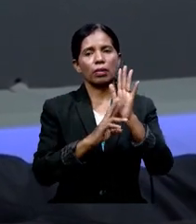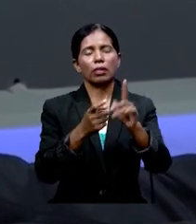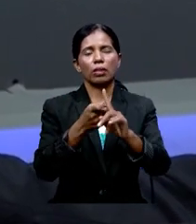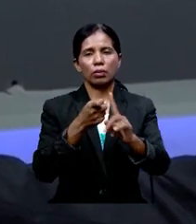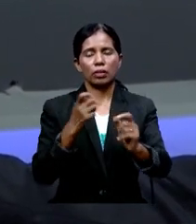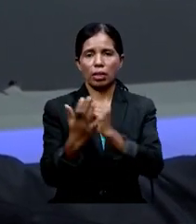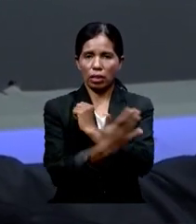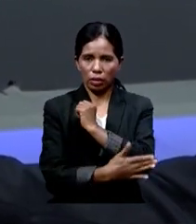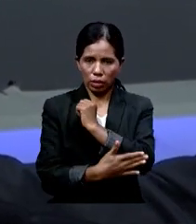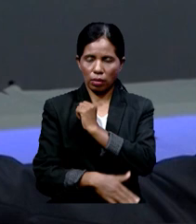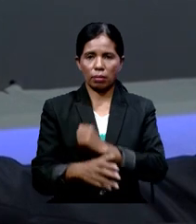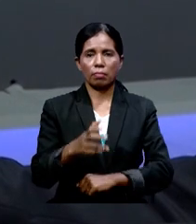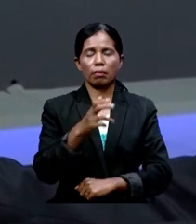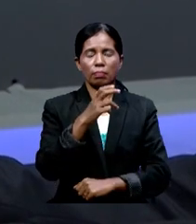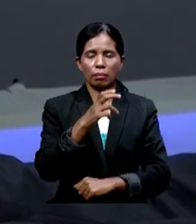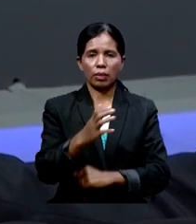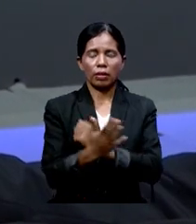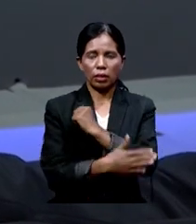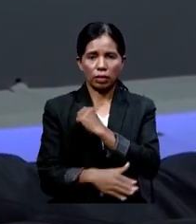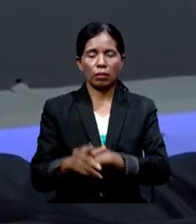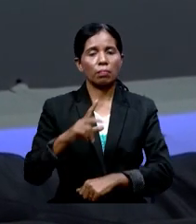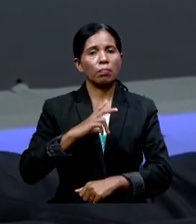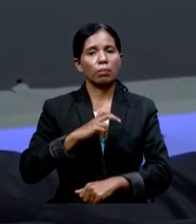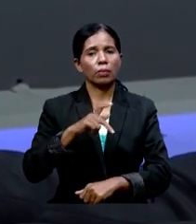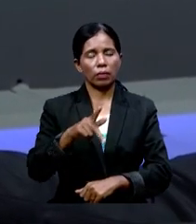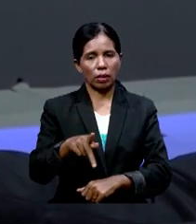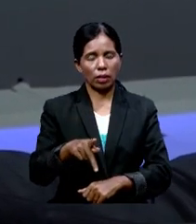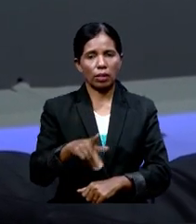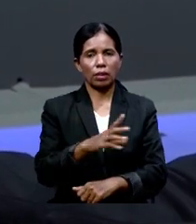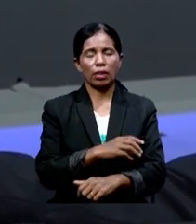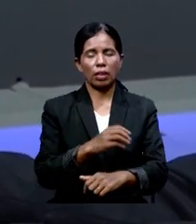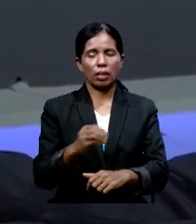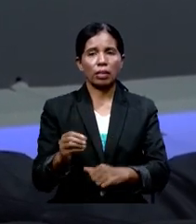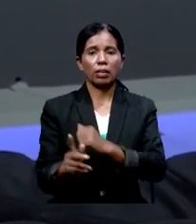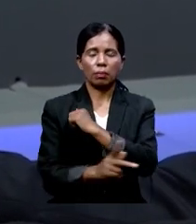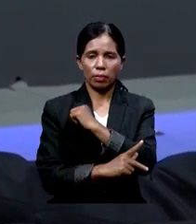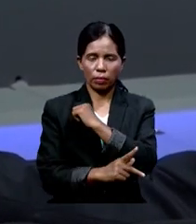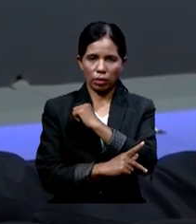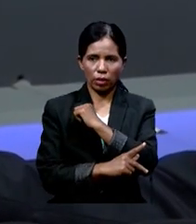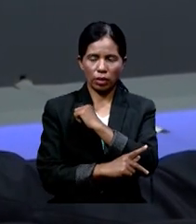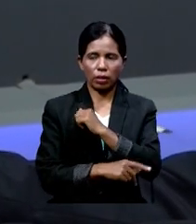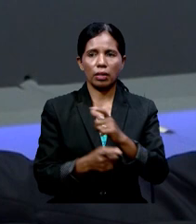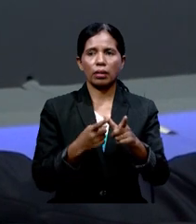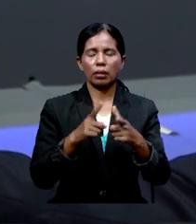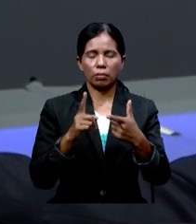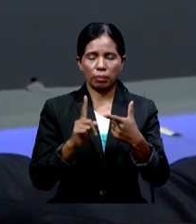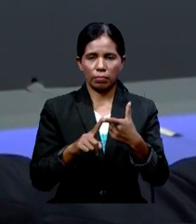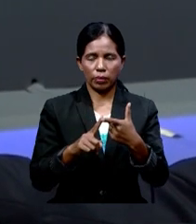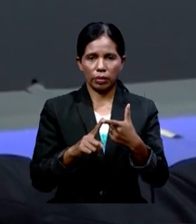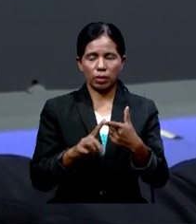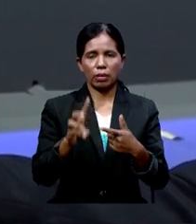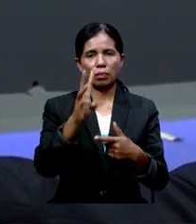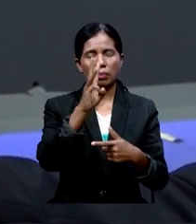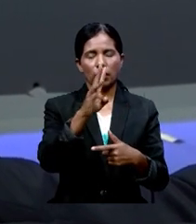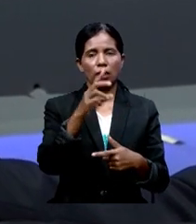Portugal, secretário de Estado, e a Comércio União de Portugal, depois WTO, Ninian Deputy